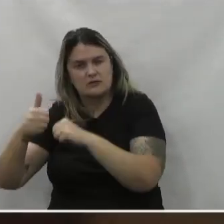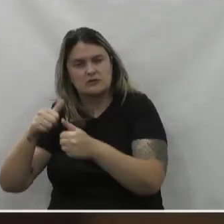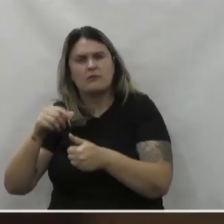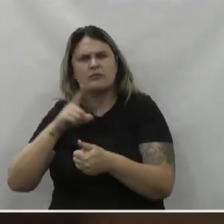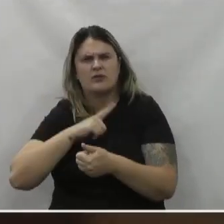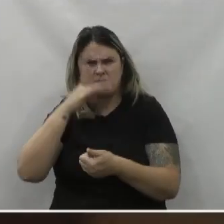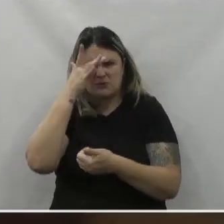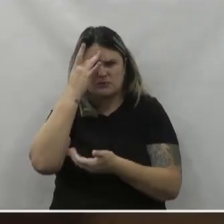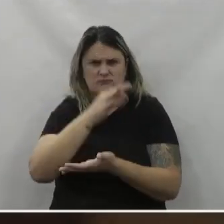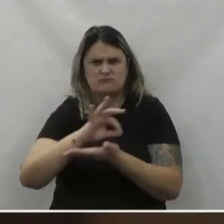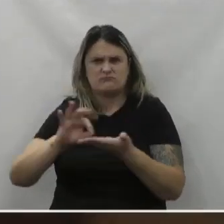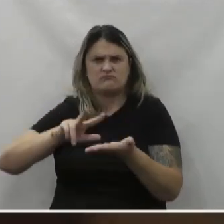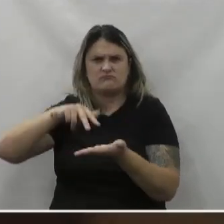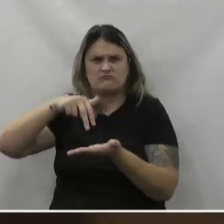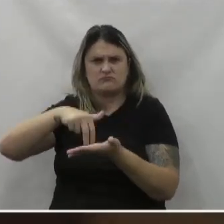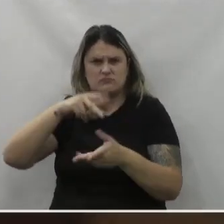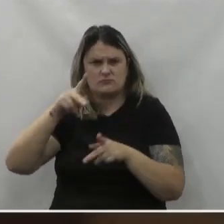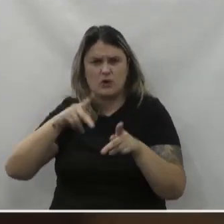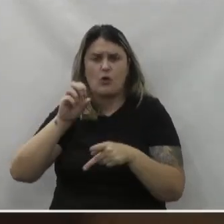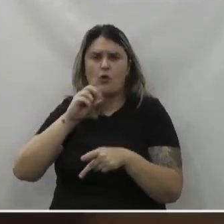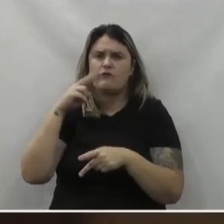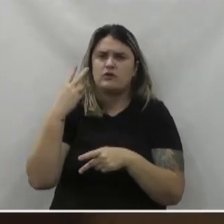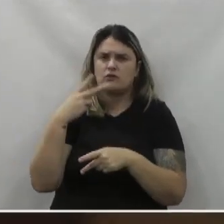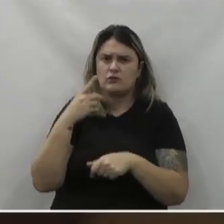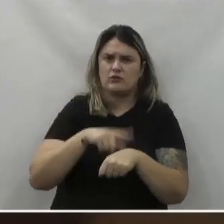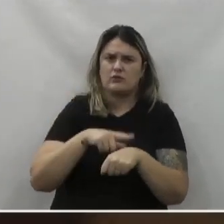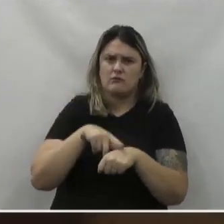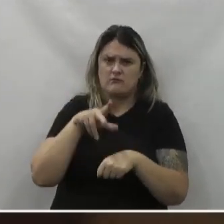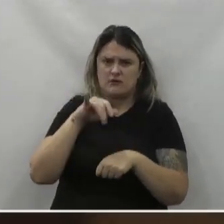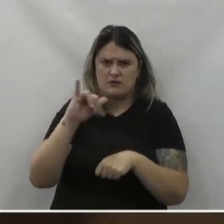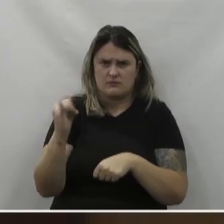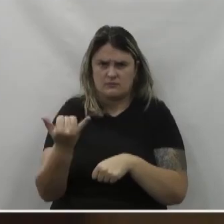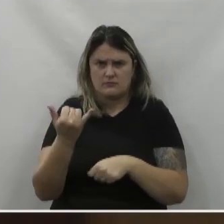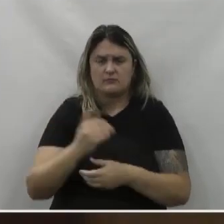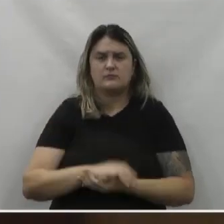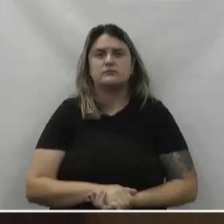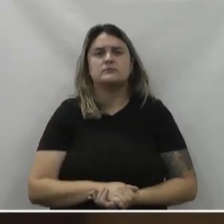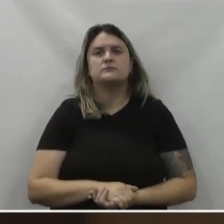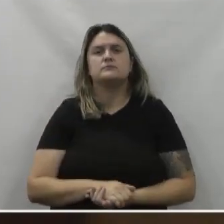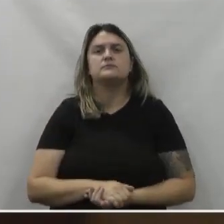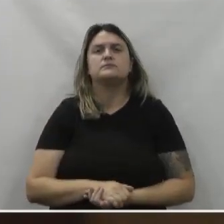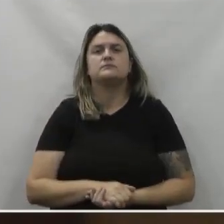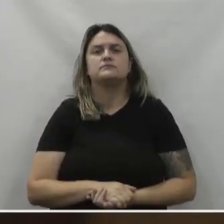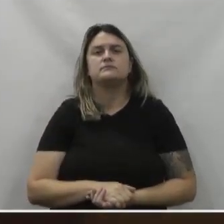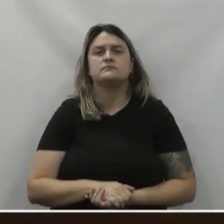se alguém inscrito para a tribuna popular ou algum dos edis inscrito para o uso da palavra no horário do expediente.